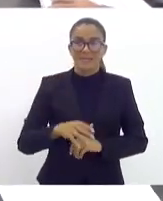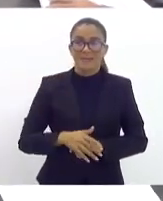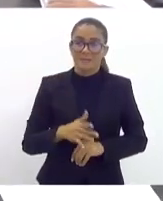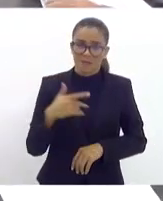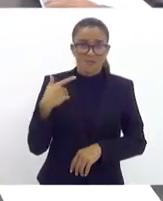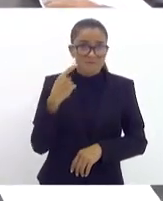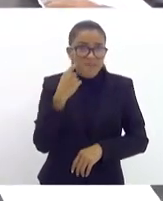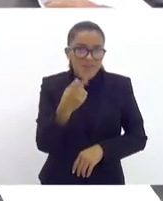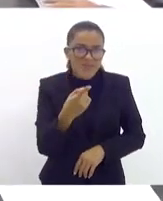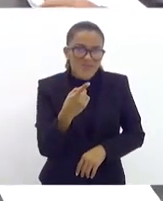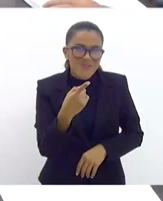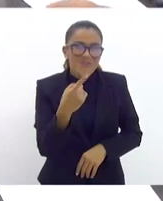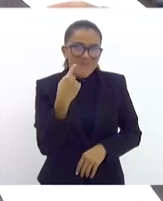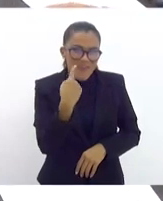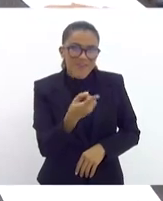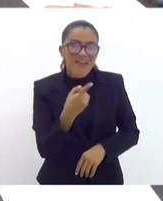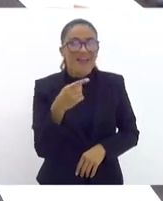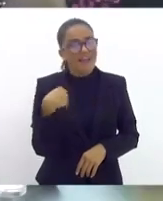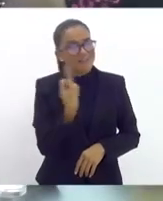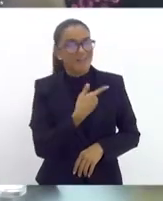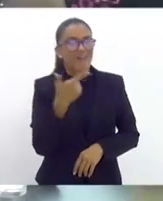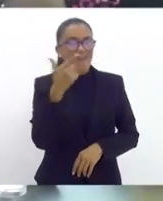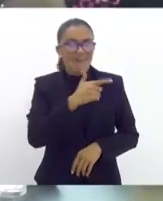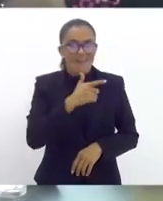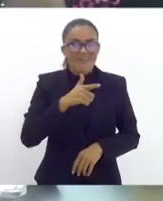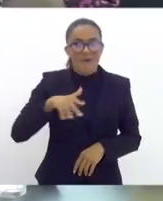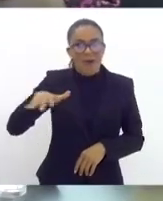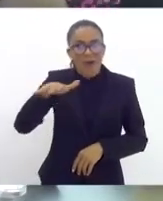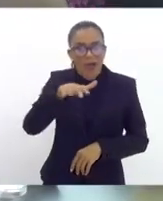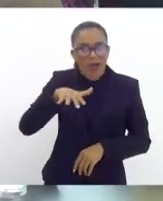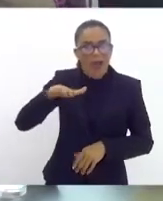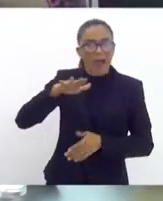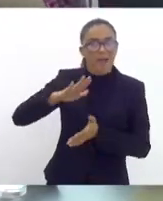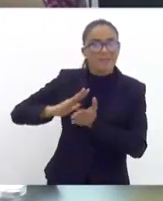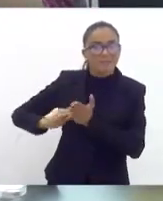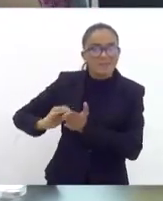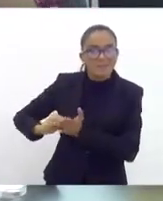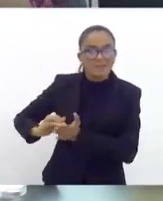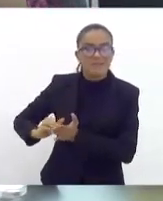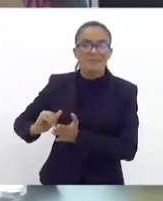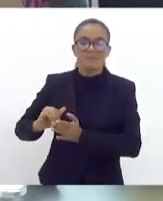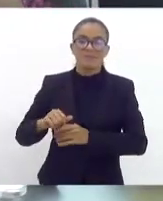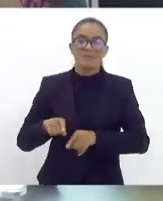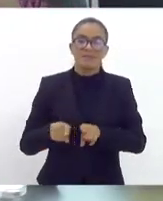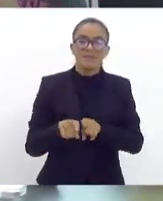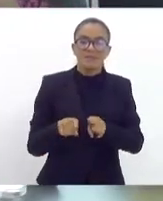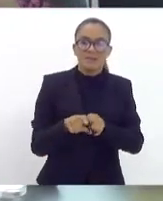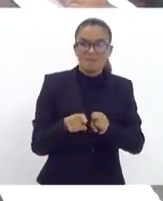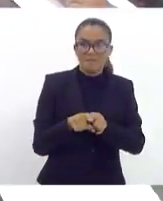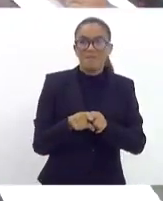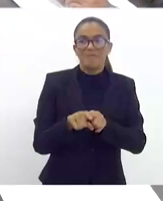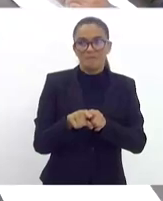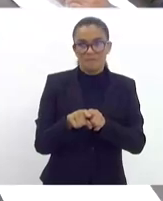chega tem alguns momentos a gente chega no Limbo fica tentando